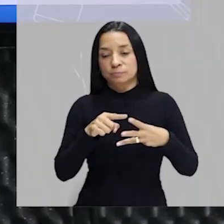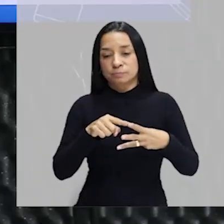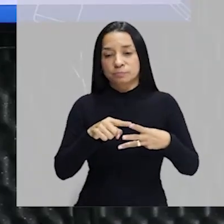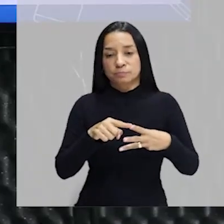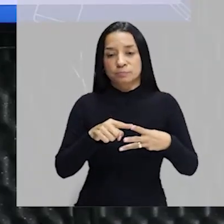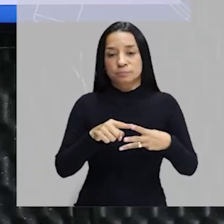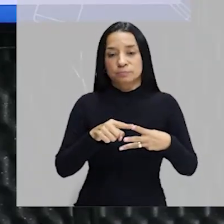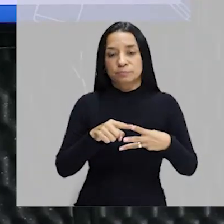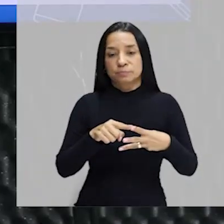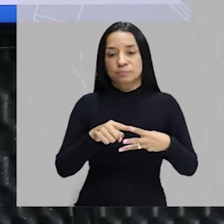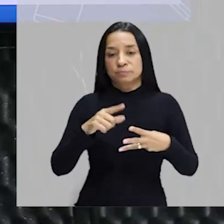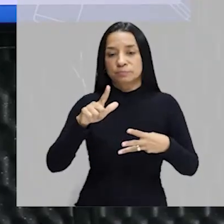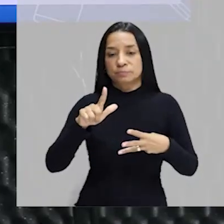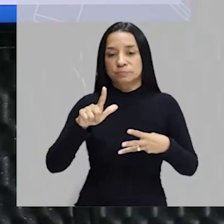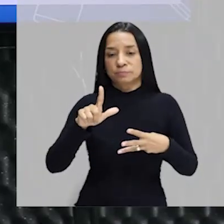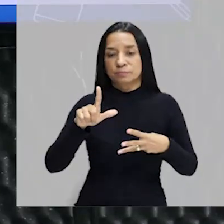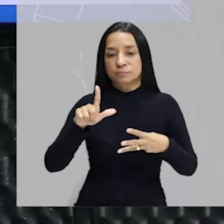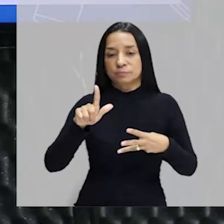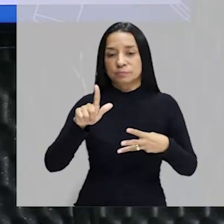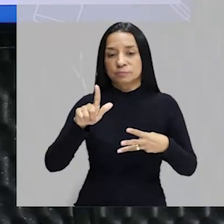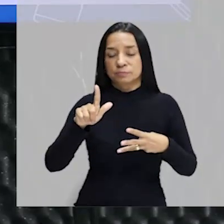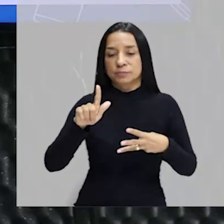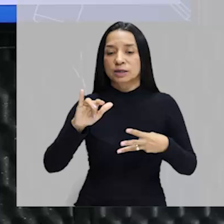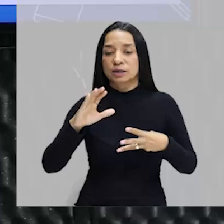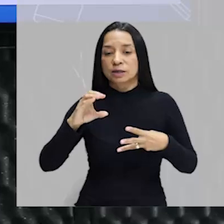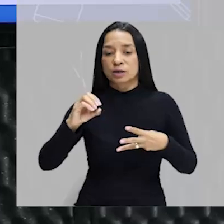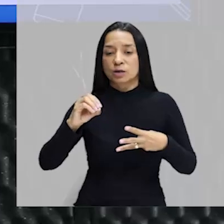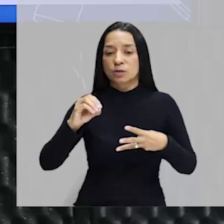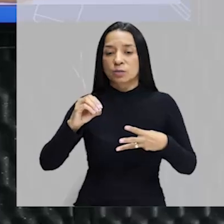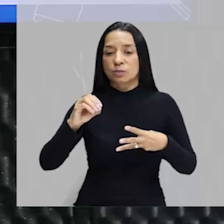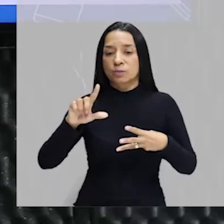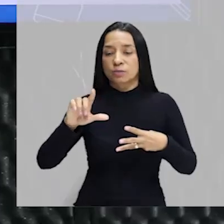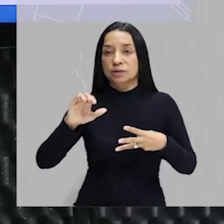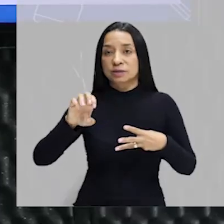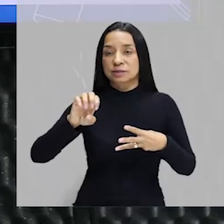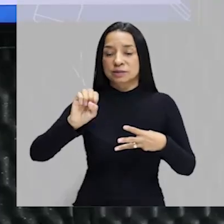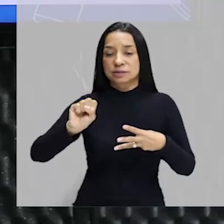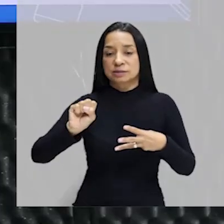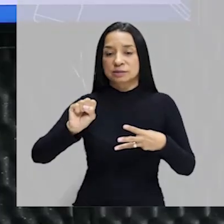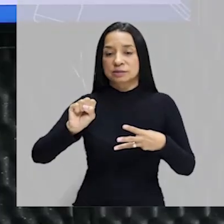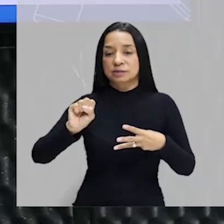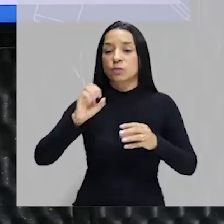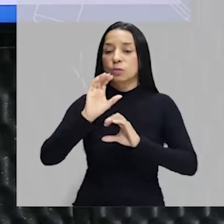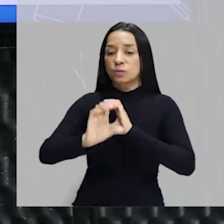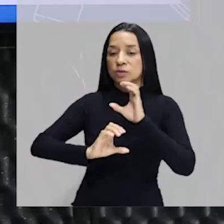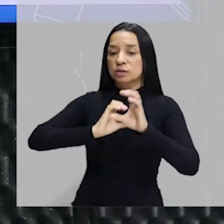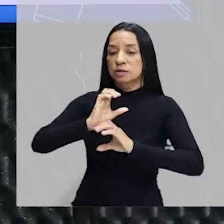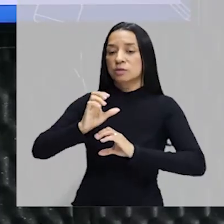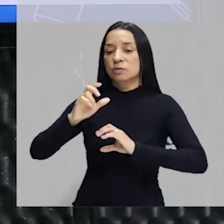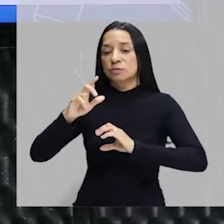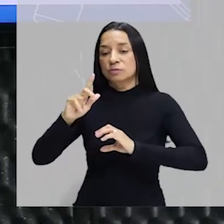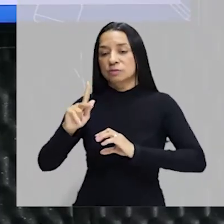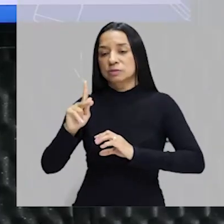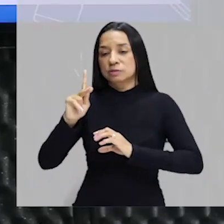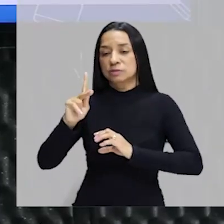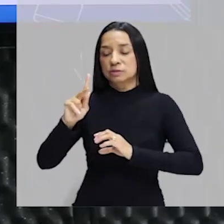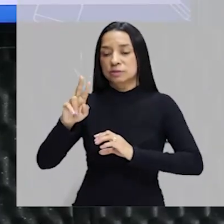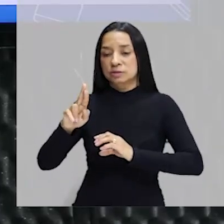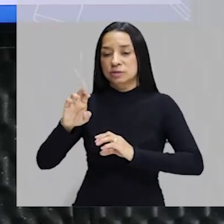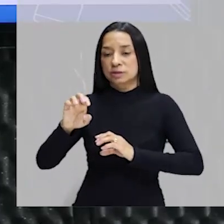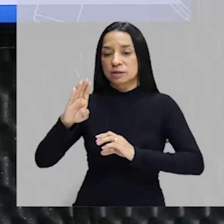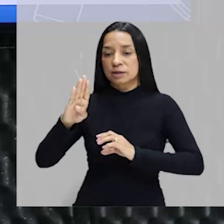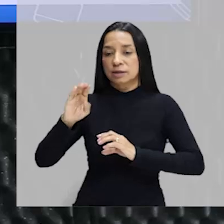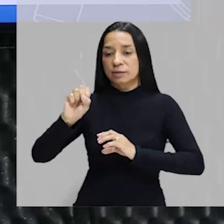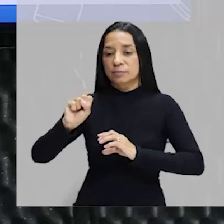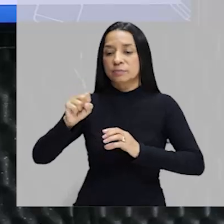a glicólise, o ciclo de Krebs e a cadeia respiratória. Nessa primeira etapa, ela vai